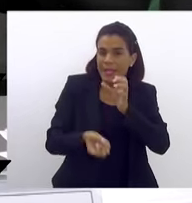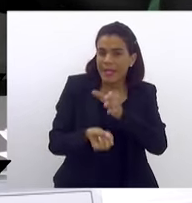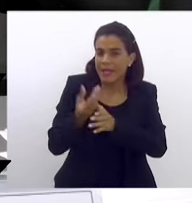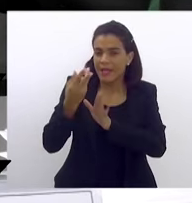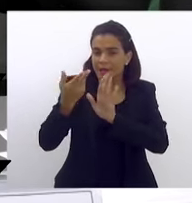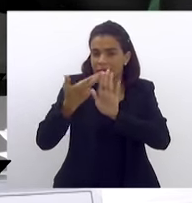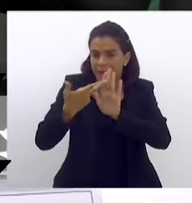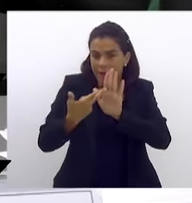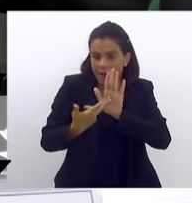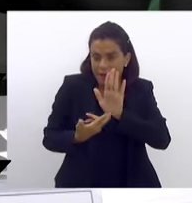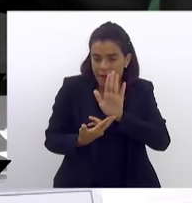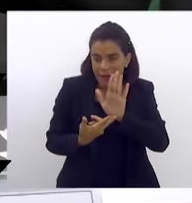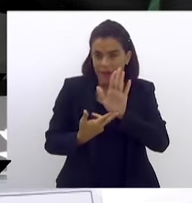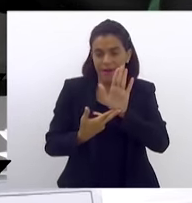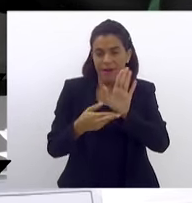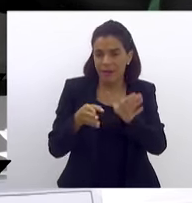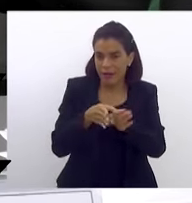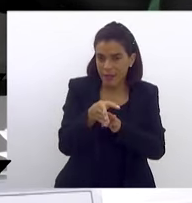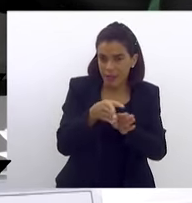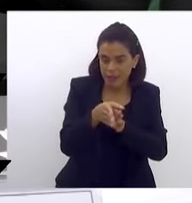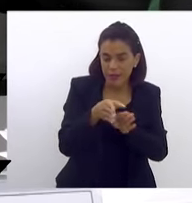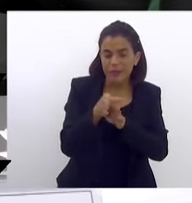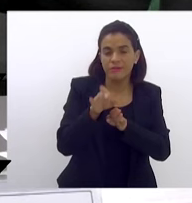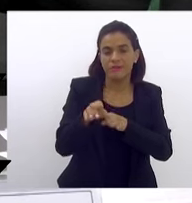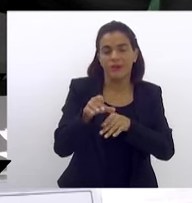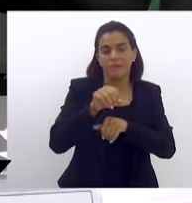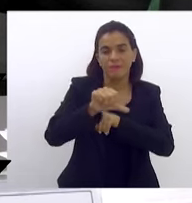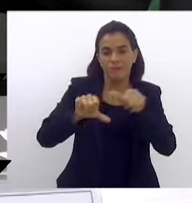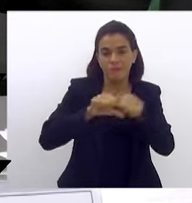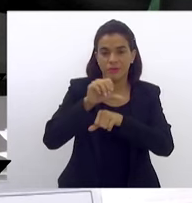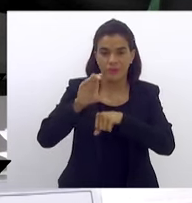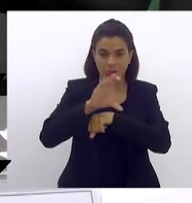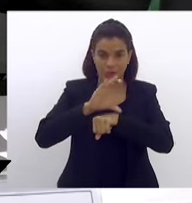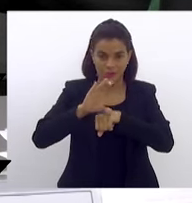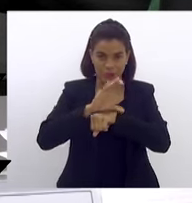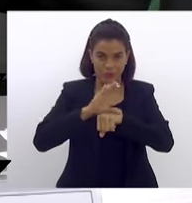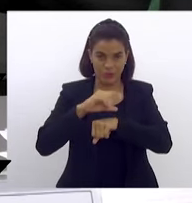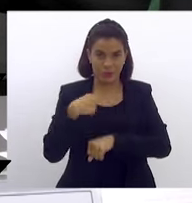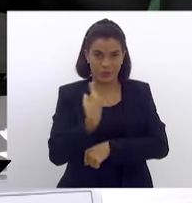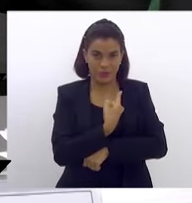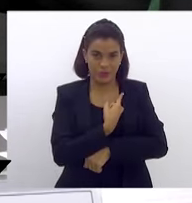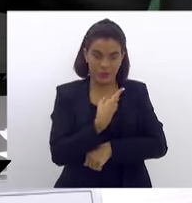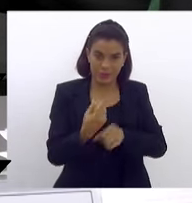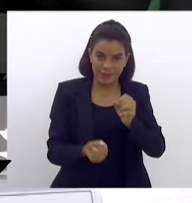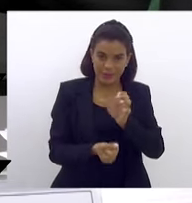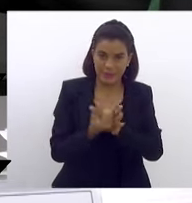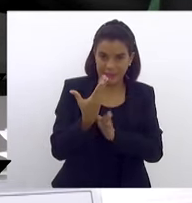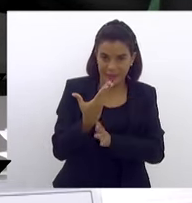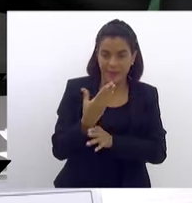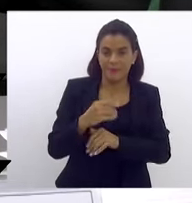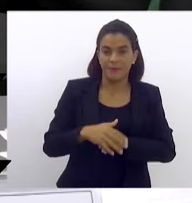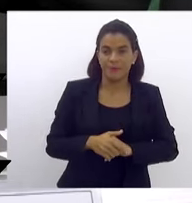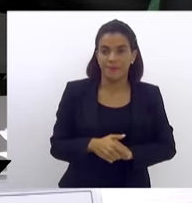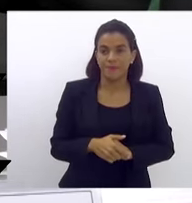regulamentando aquela mudança constitucional que a gente fez tornando as emendas